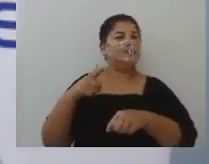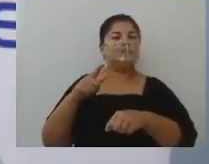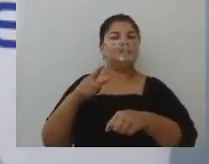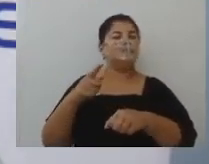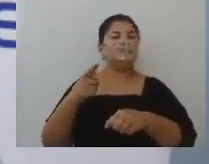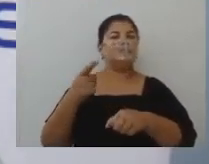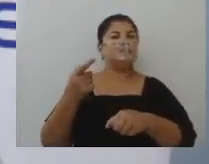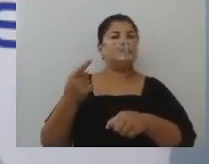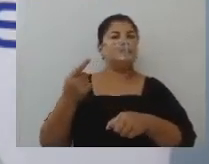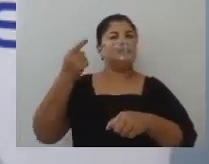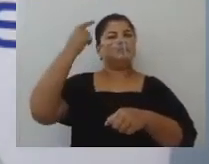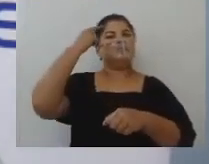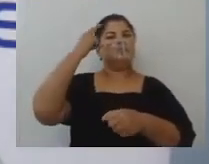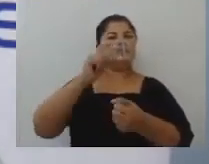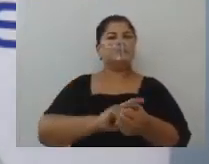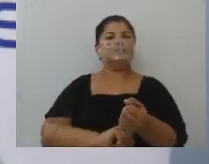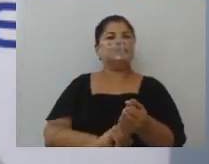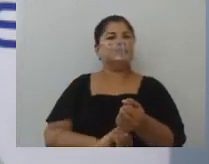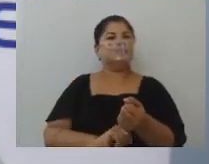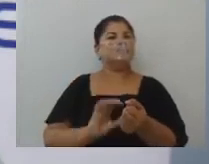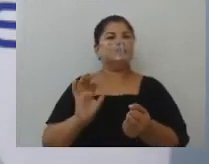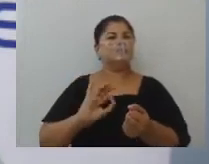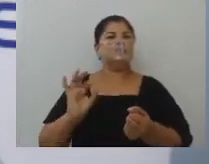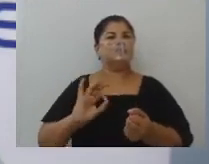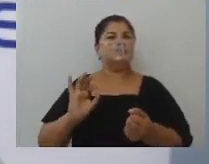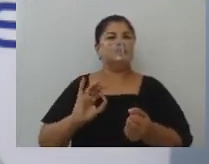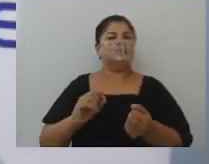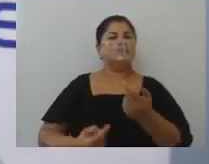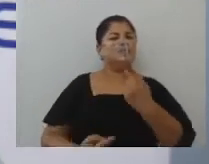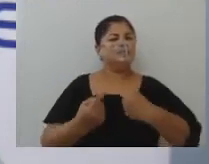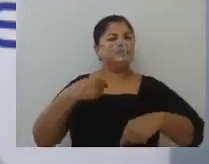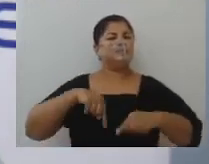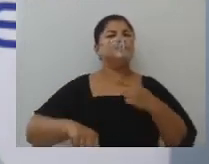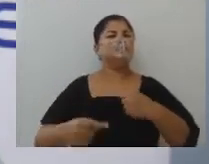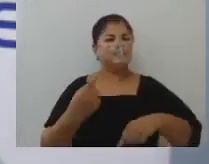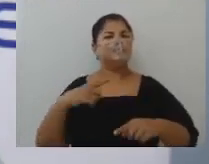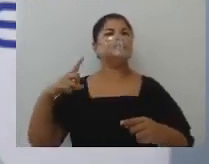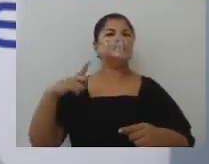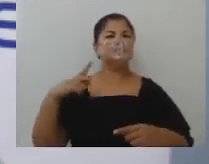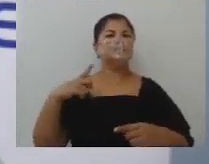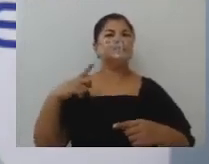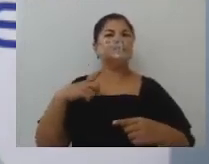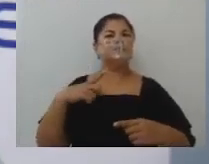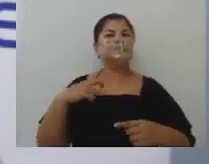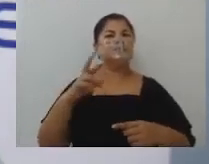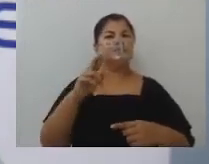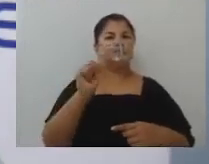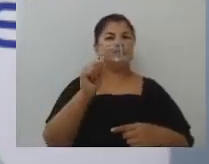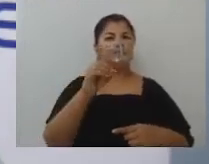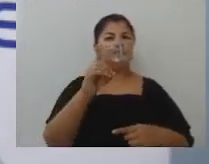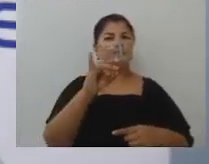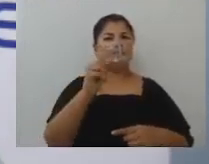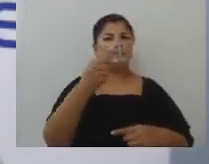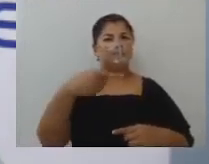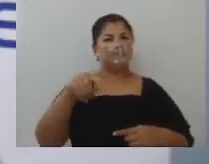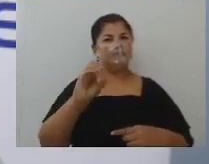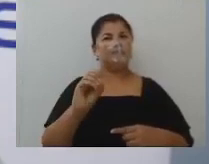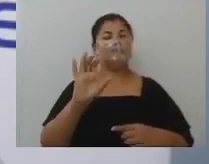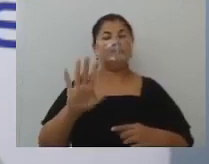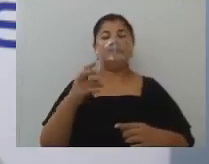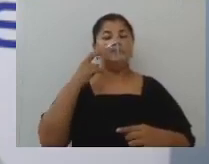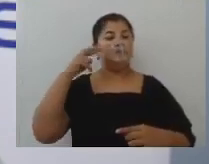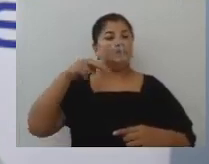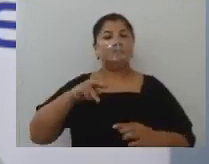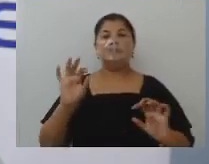nervoso. Não é isso? Ele reflete radiação. Reflete. Mas cai numa faixa que eu não